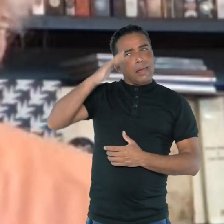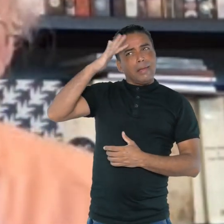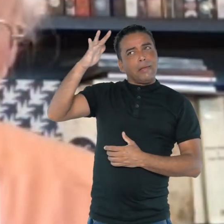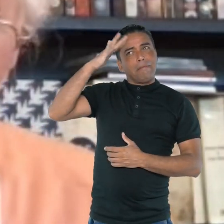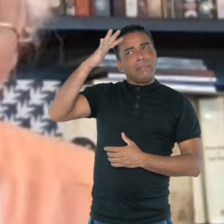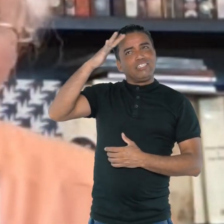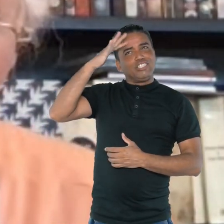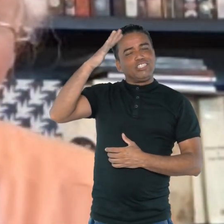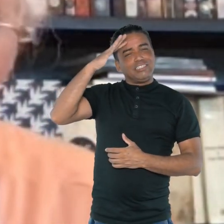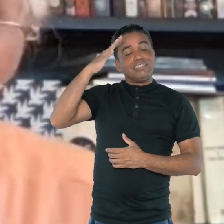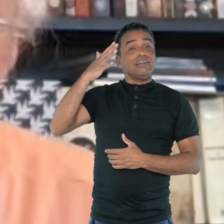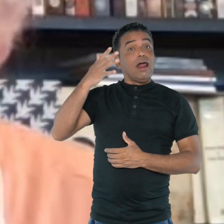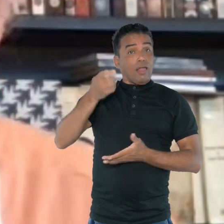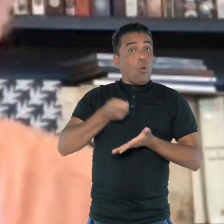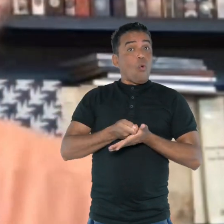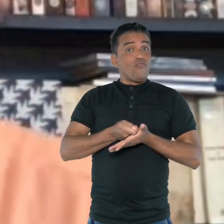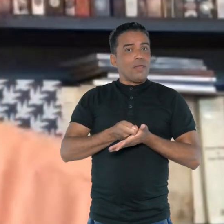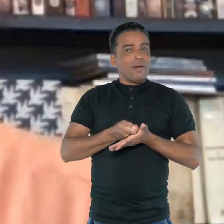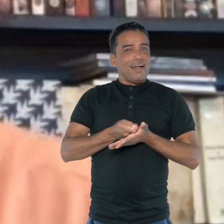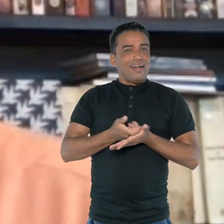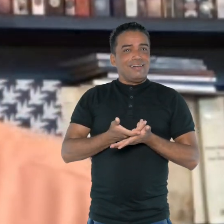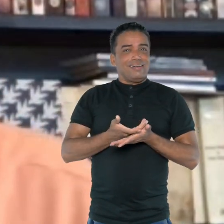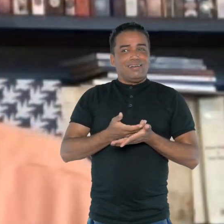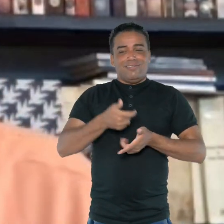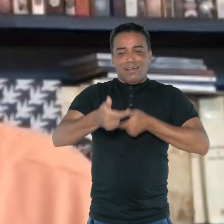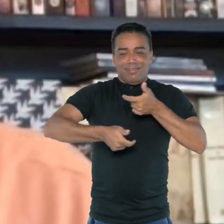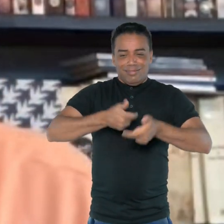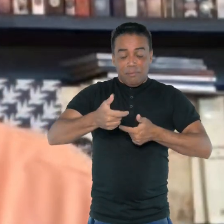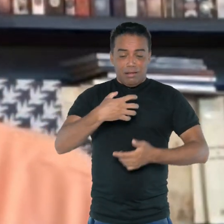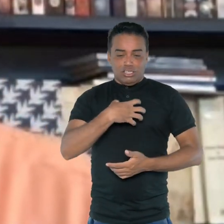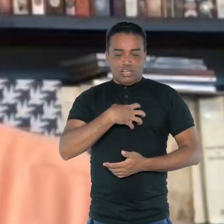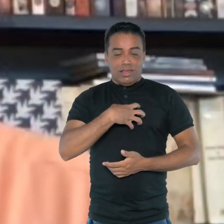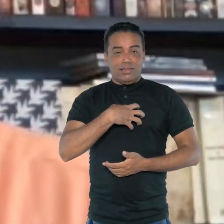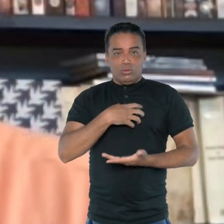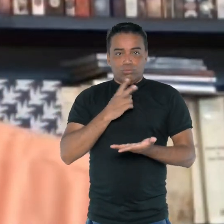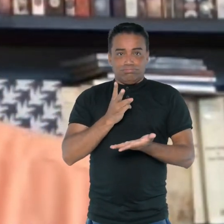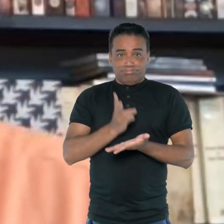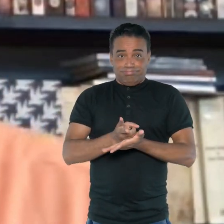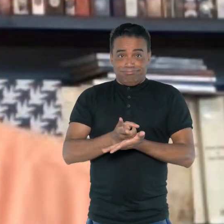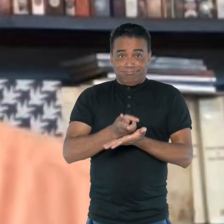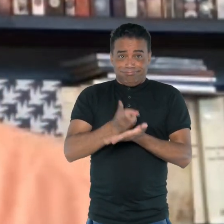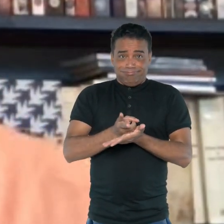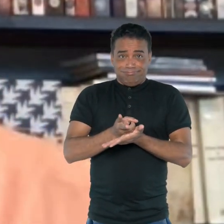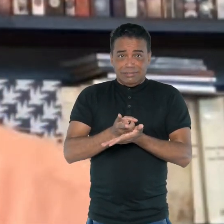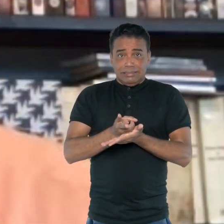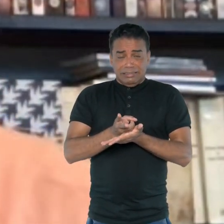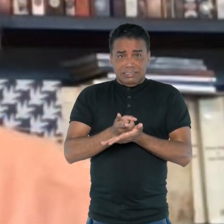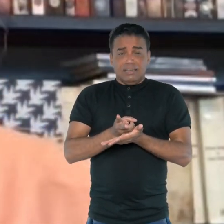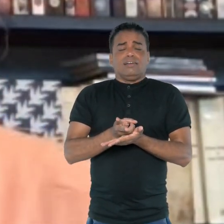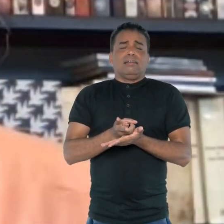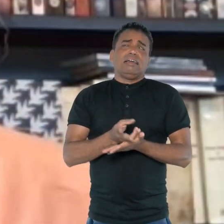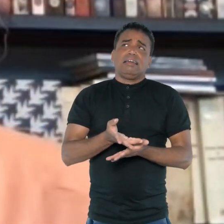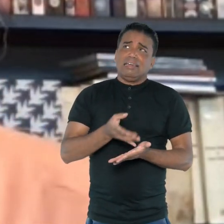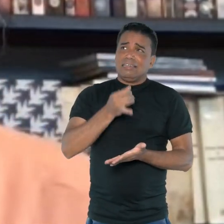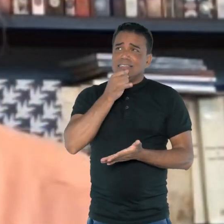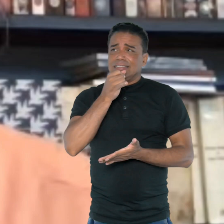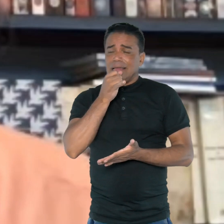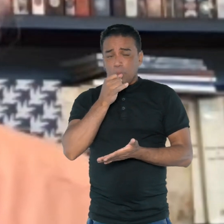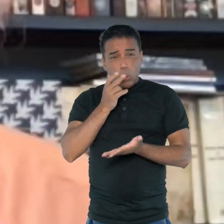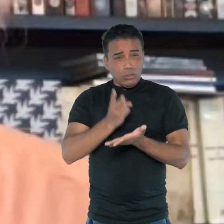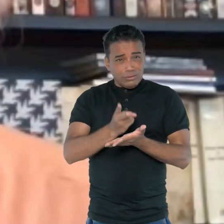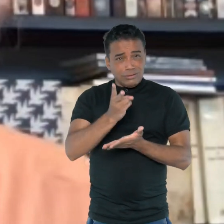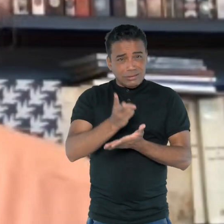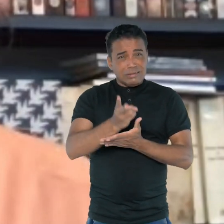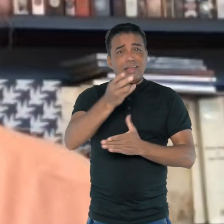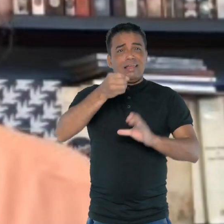e isso acaba se confirmando, que se vai trabalhar com uma forma fixa. E aí, a forma fixa mais